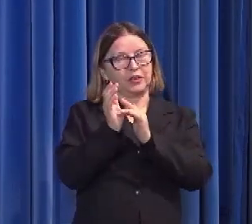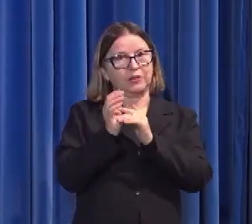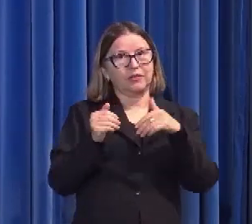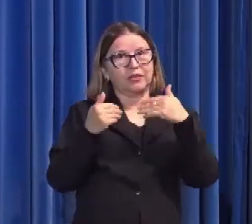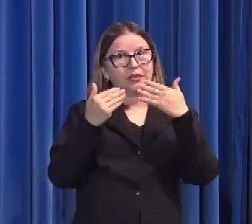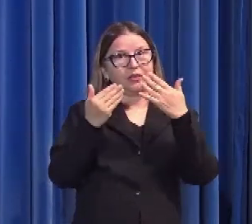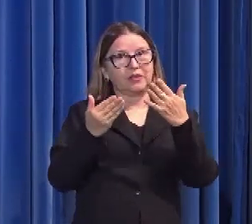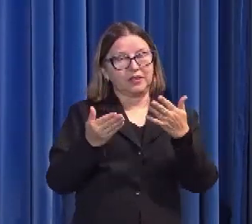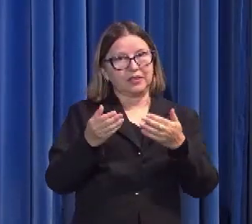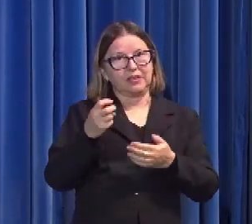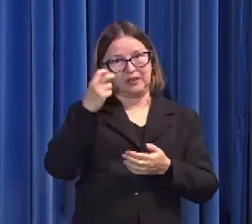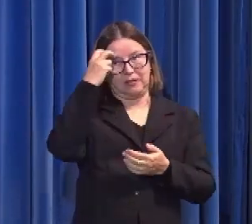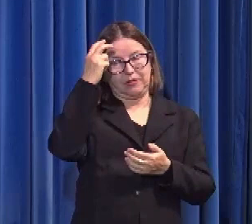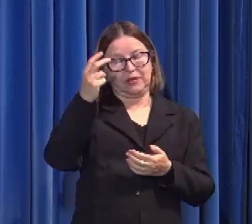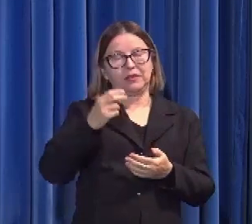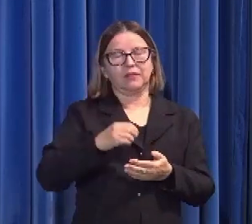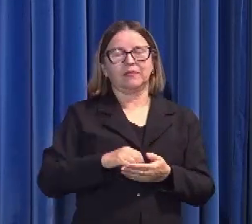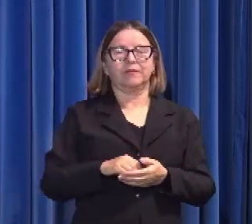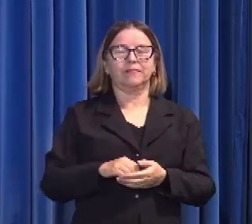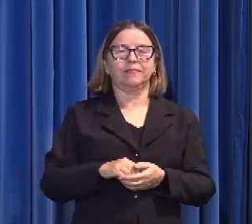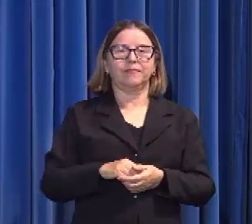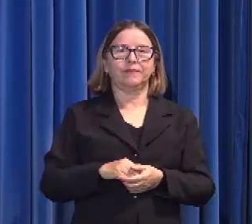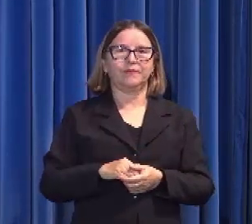uns aos outros